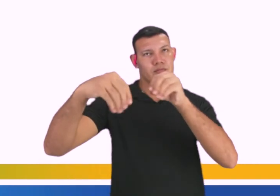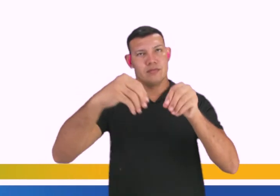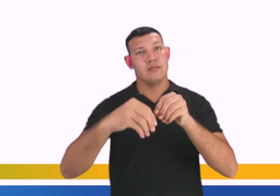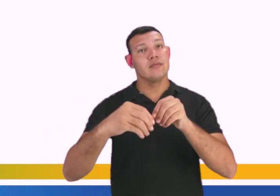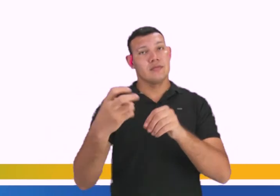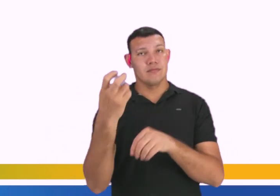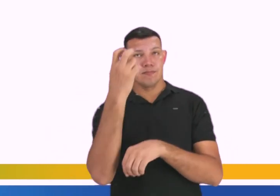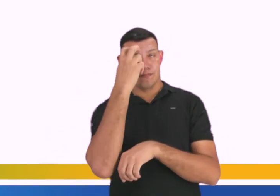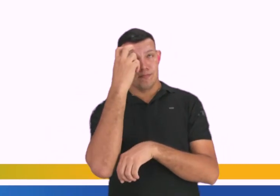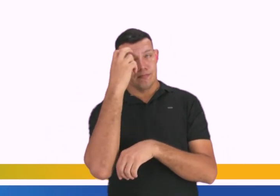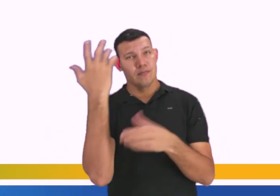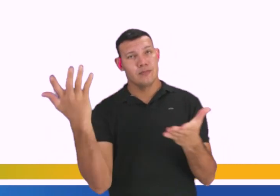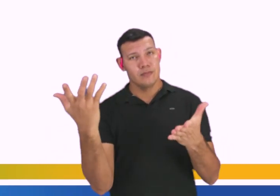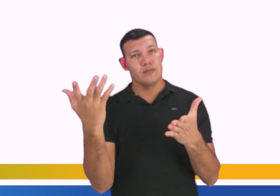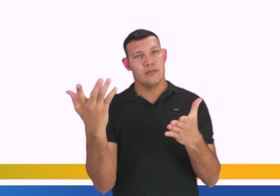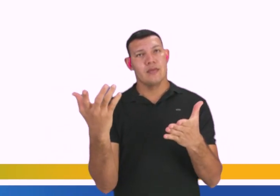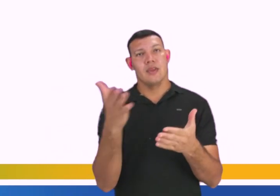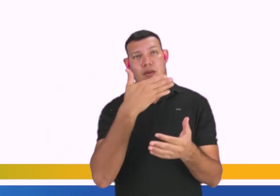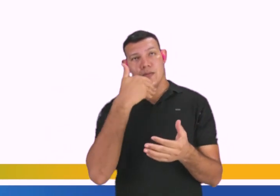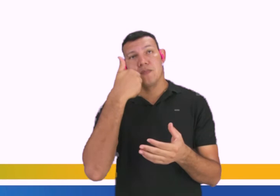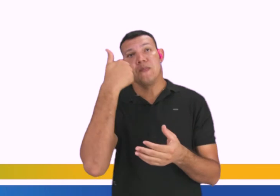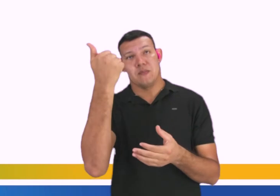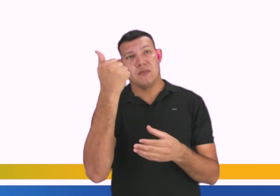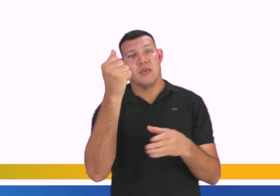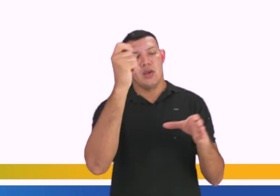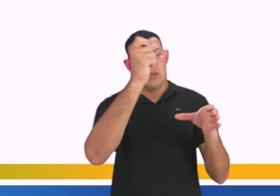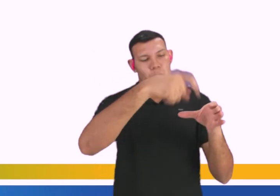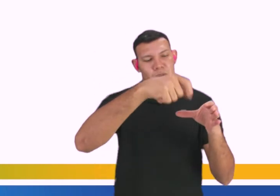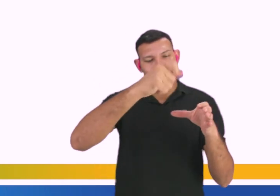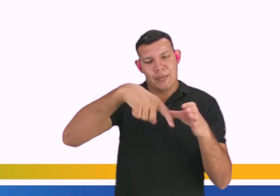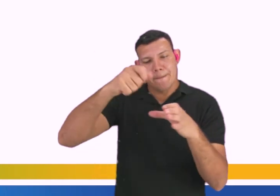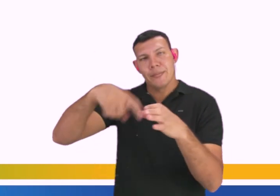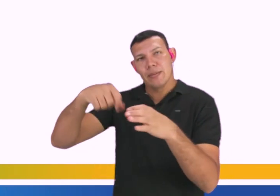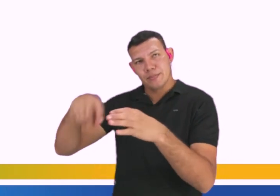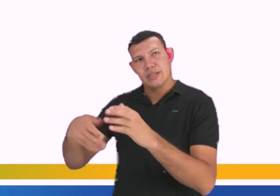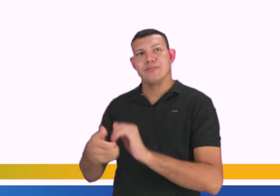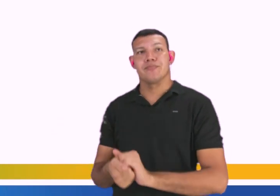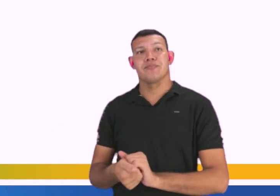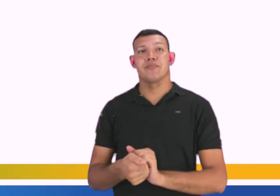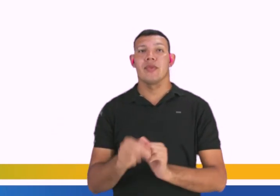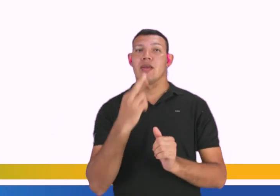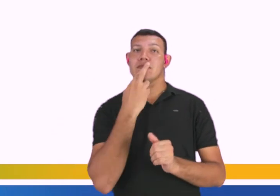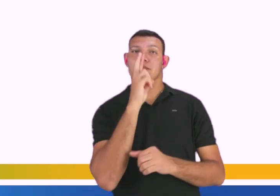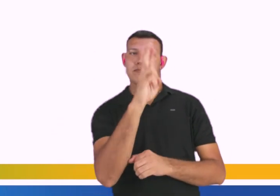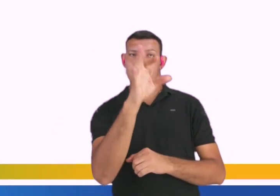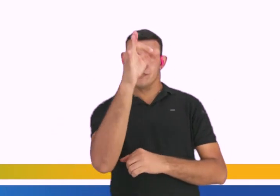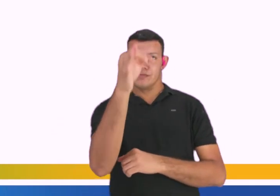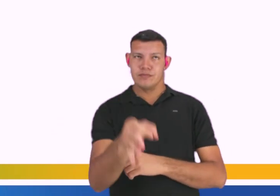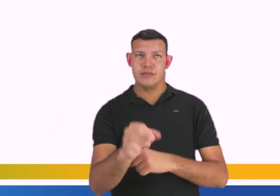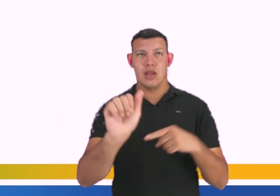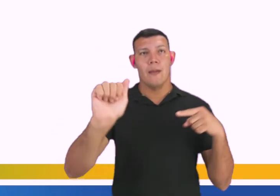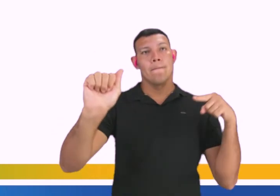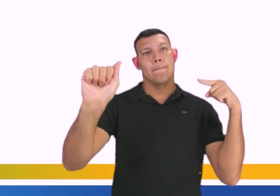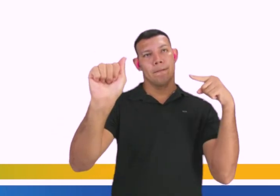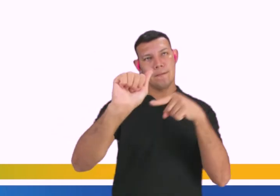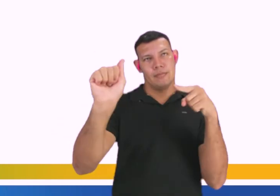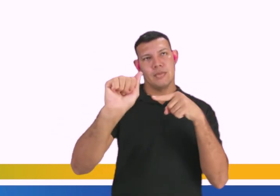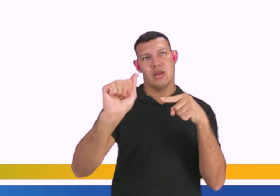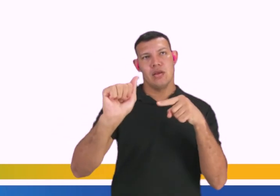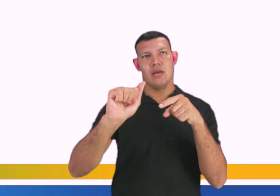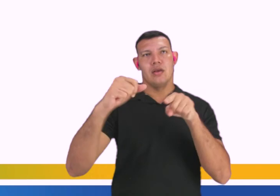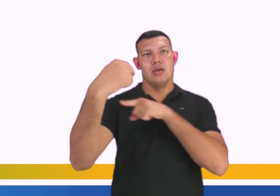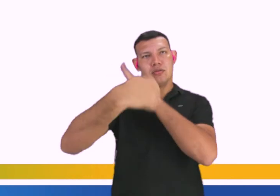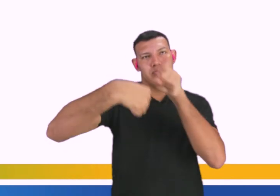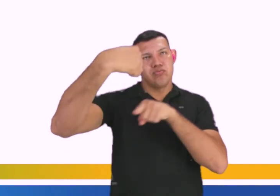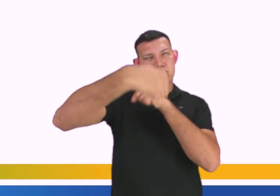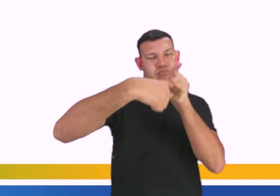culturas, a produção melhorasse aí. Então a gente tem como opção a A. Os pneus precisam ser mais largos e isso vai fazer com que a